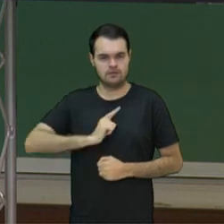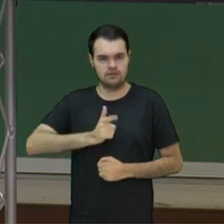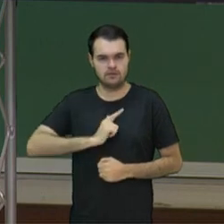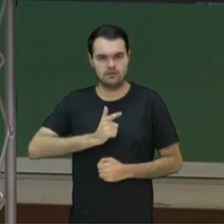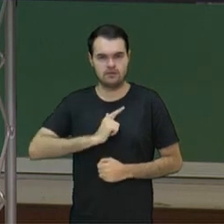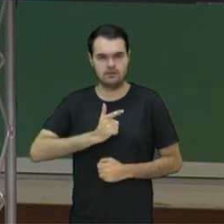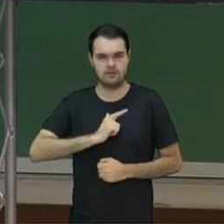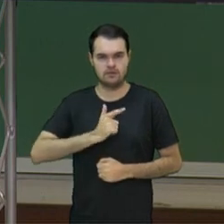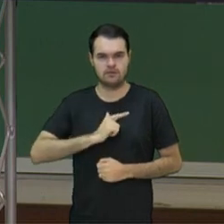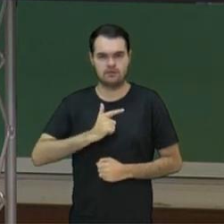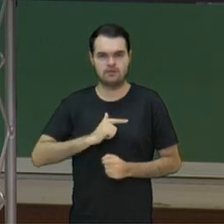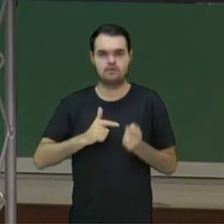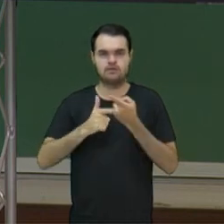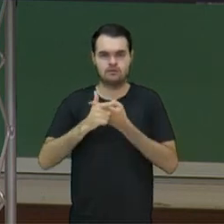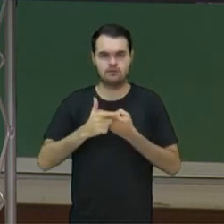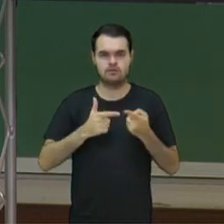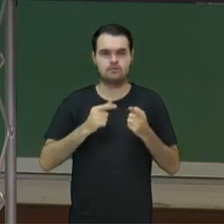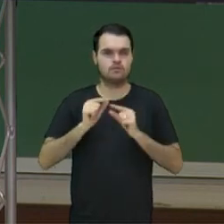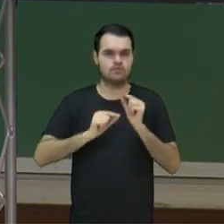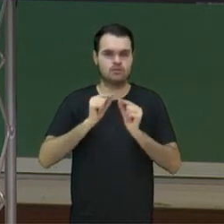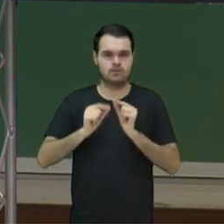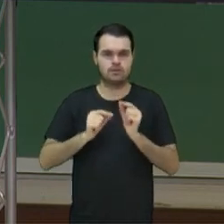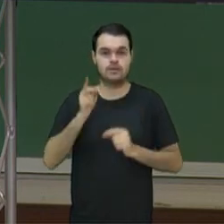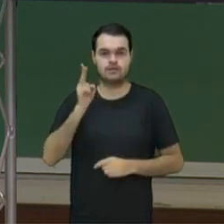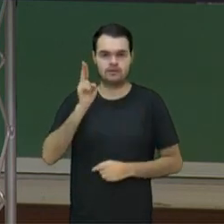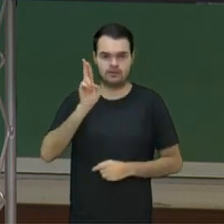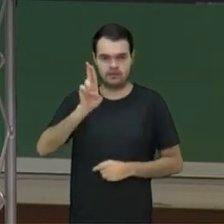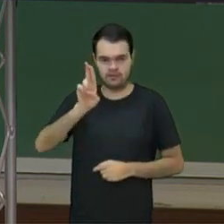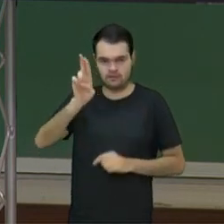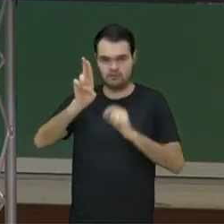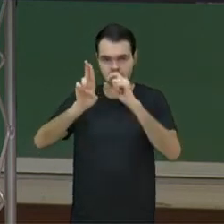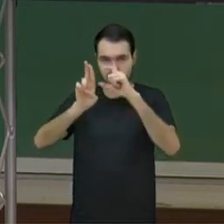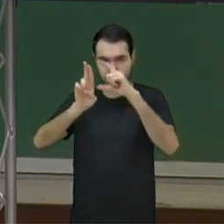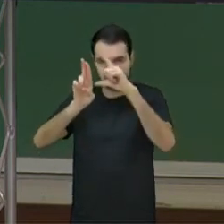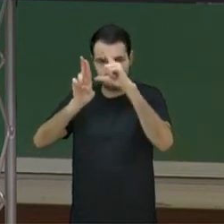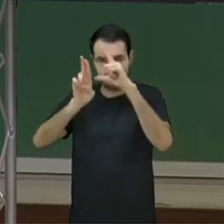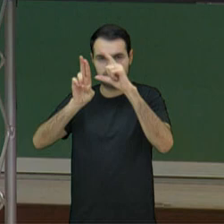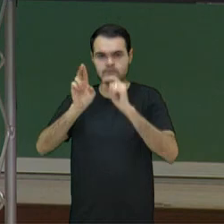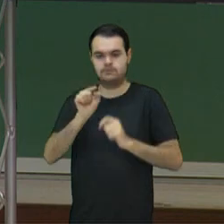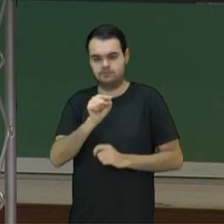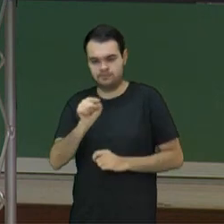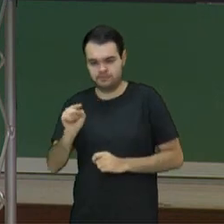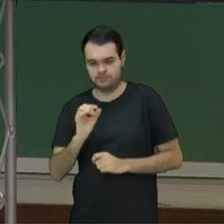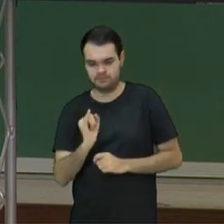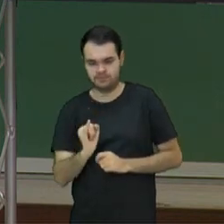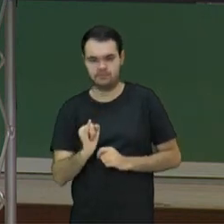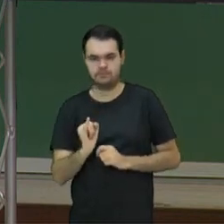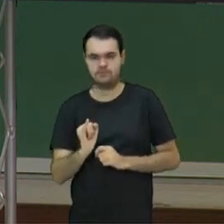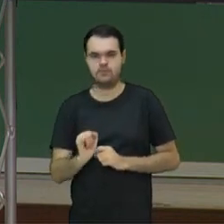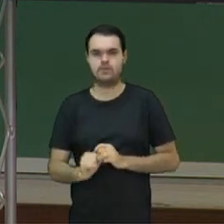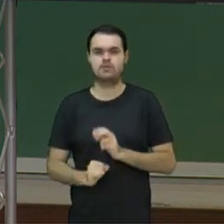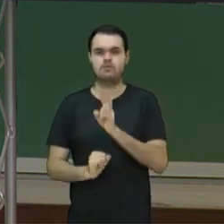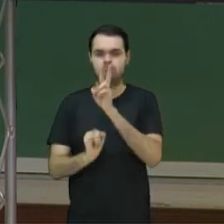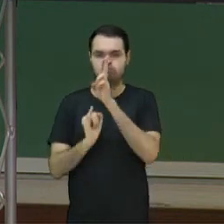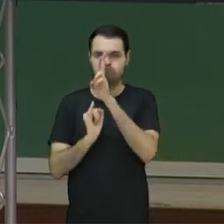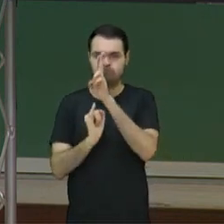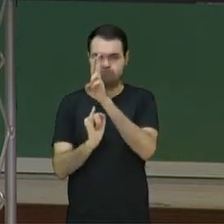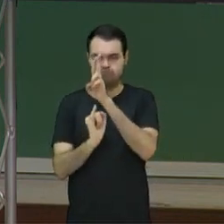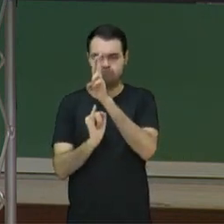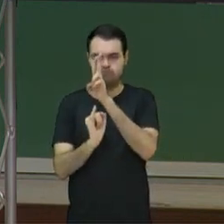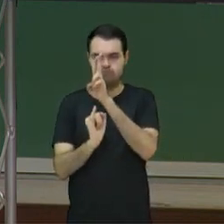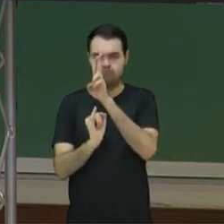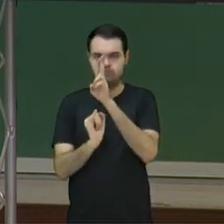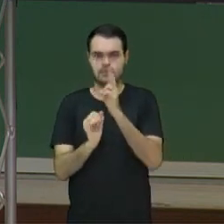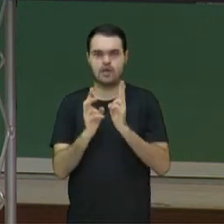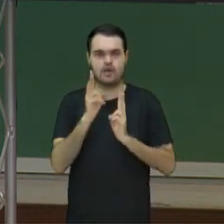a divisão entre a tensão, a primeira tensão e a primeira corrente, é igual a segunda